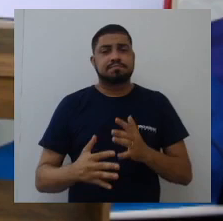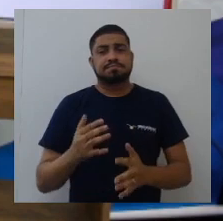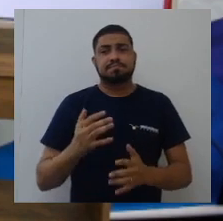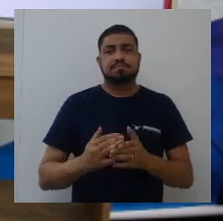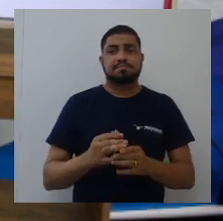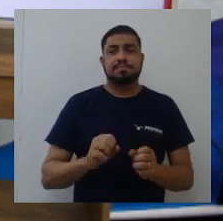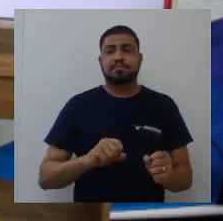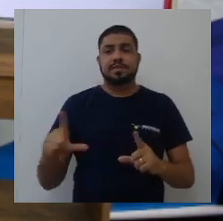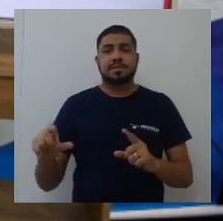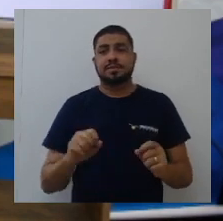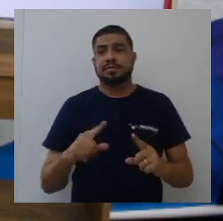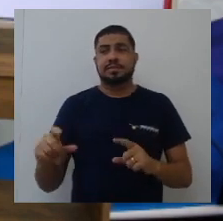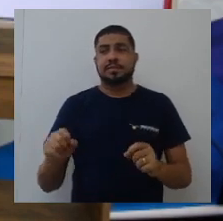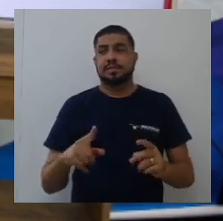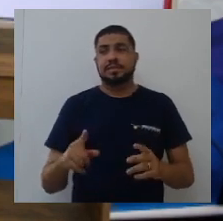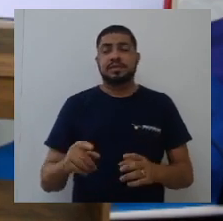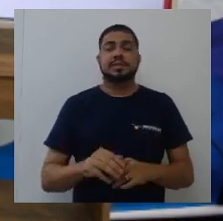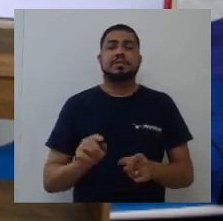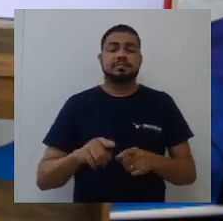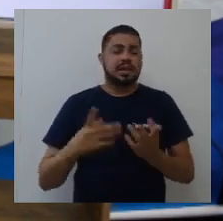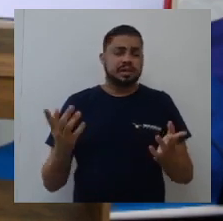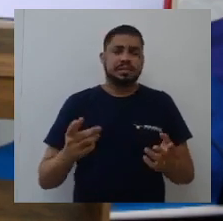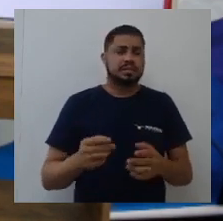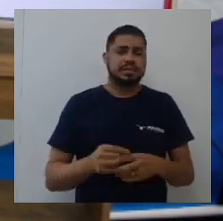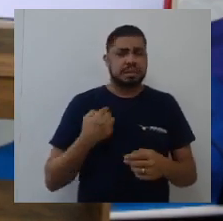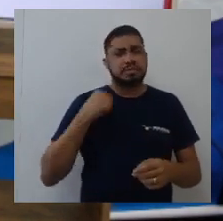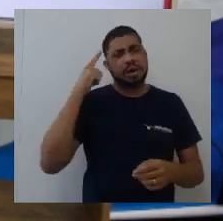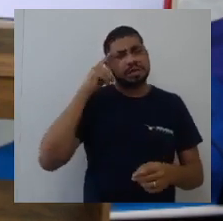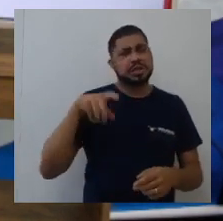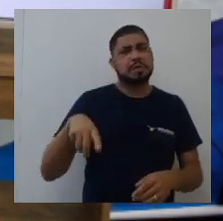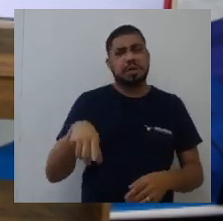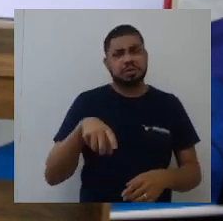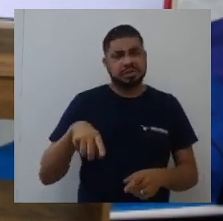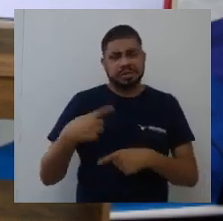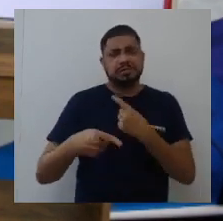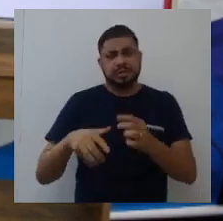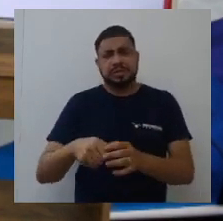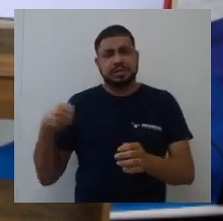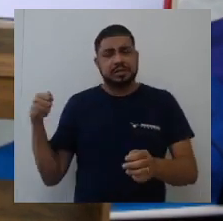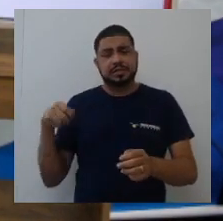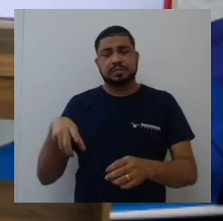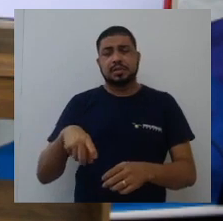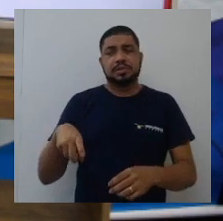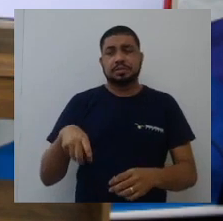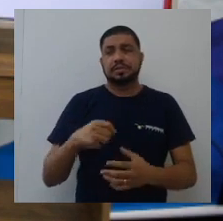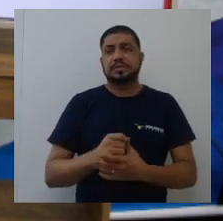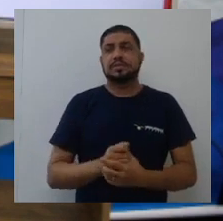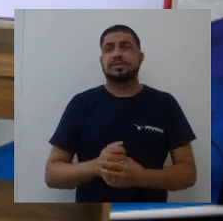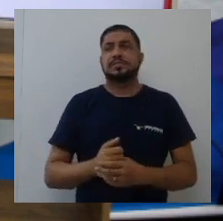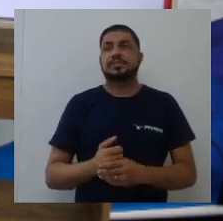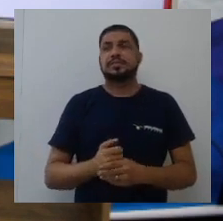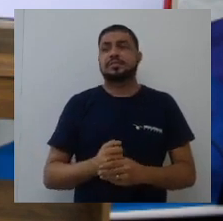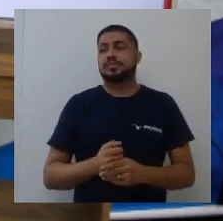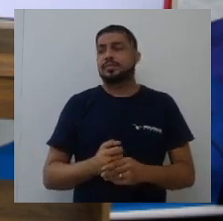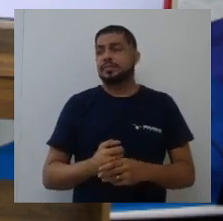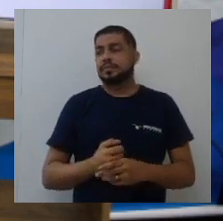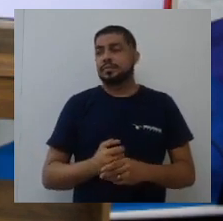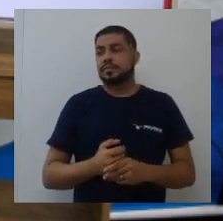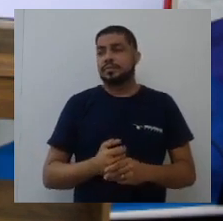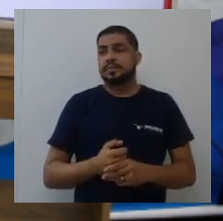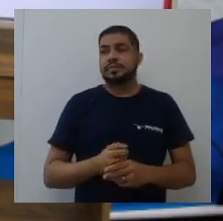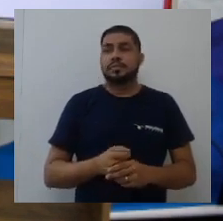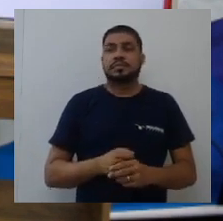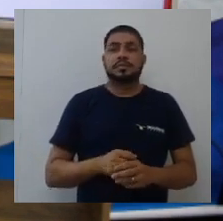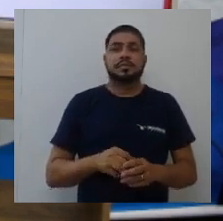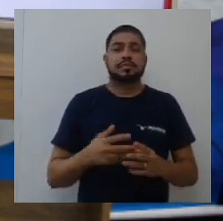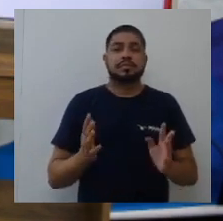slides sem a gente pedir, mas tudo bem. Deve ser o mouse. Depois tu tira esse mouse para a gente? Não sei, Deve ser o mouse aí que está dando alguma